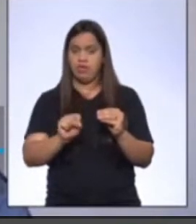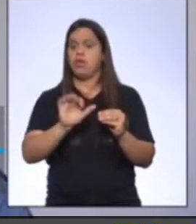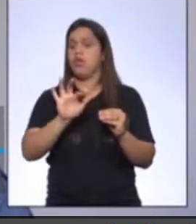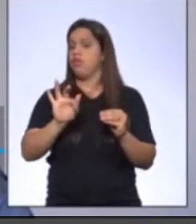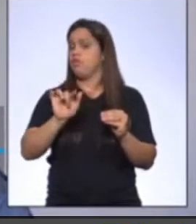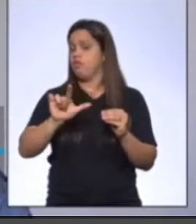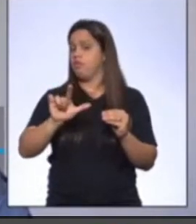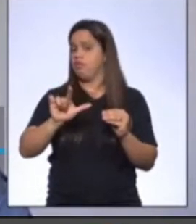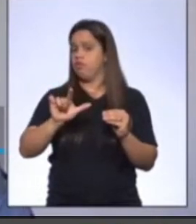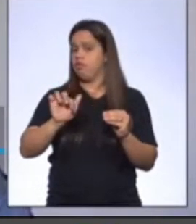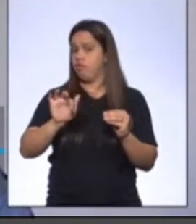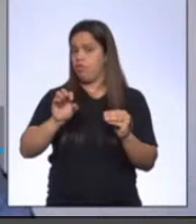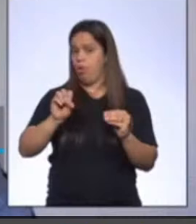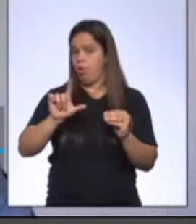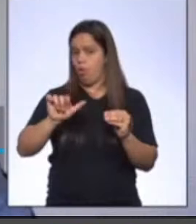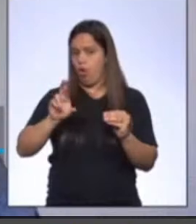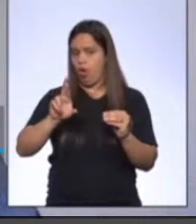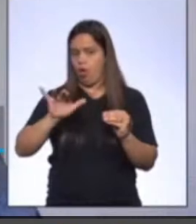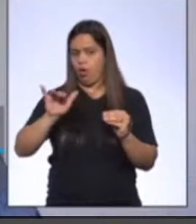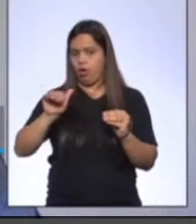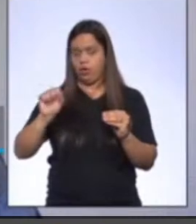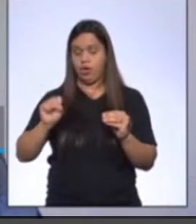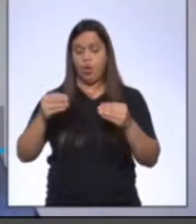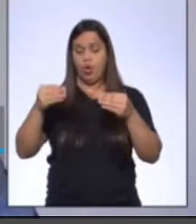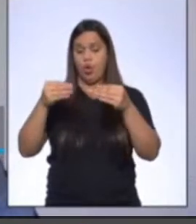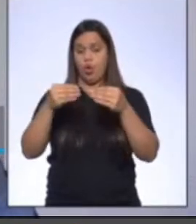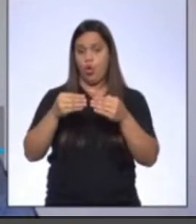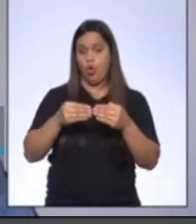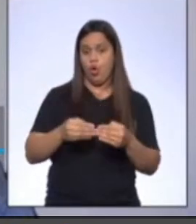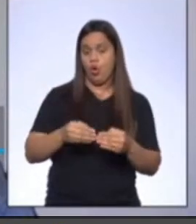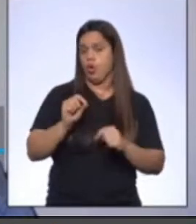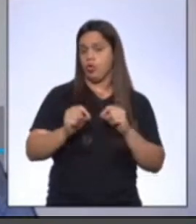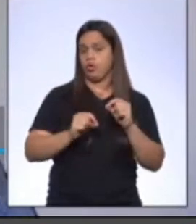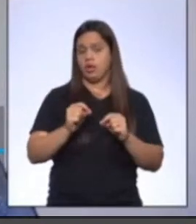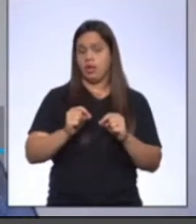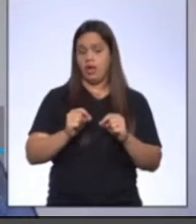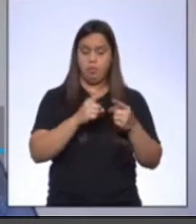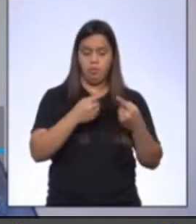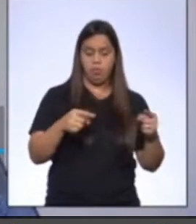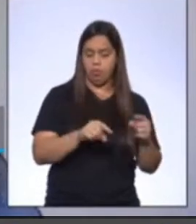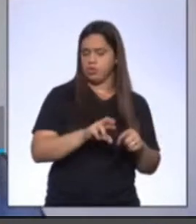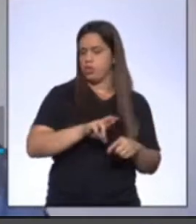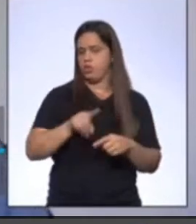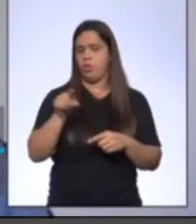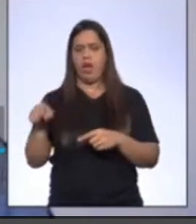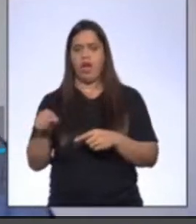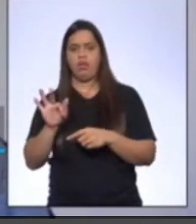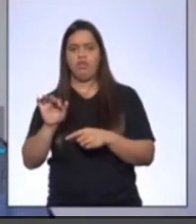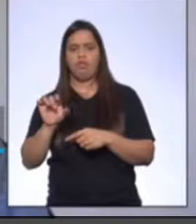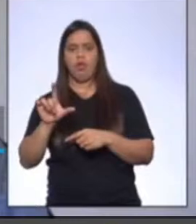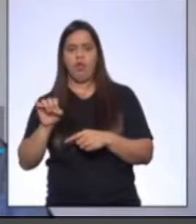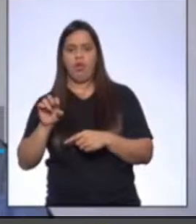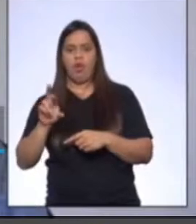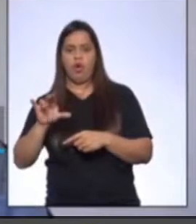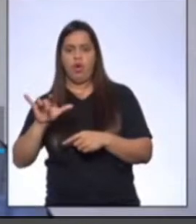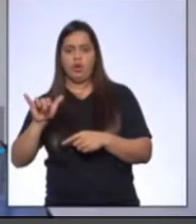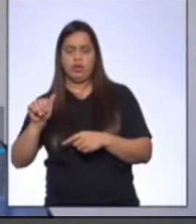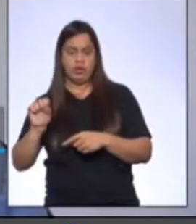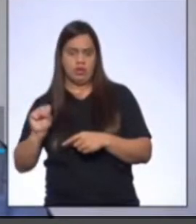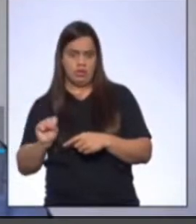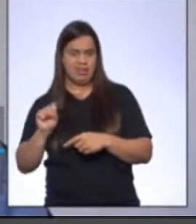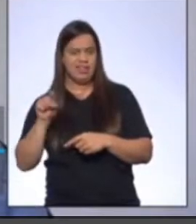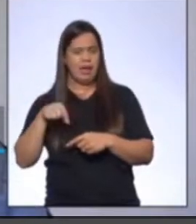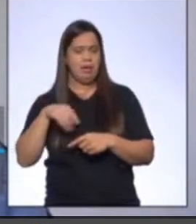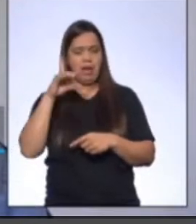faz concordância nominal com músicas e não com folclóricas, tá bom? Esse daí é um pouco mais